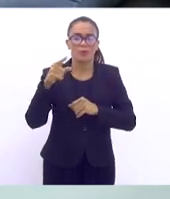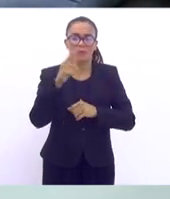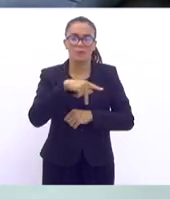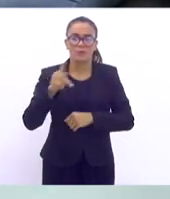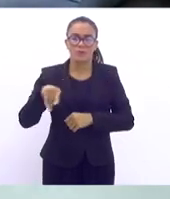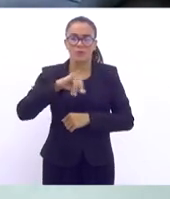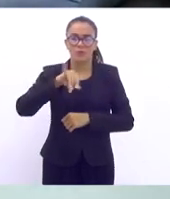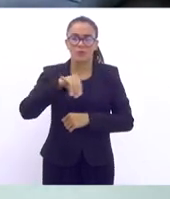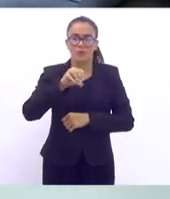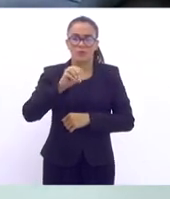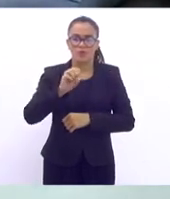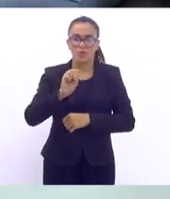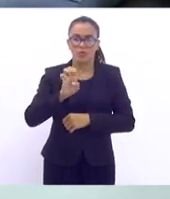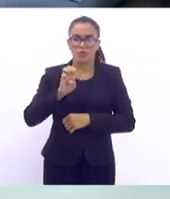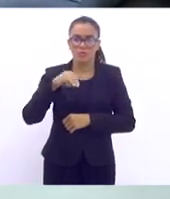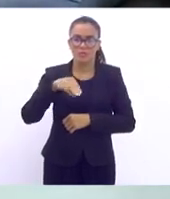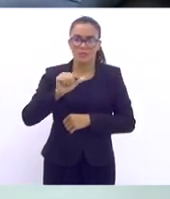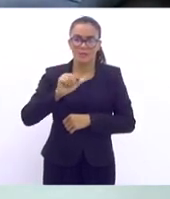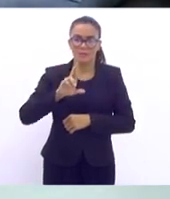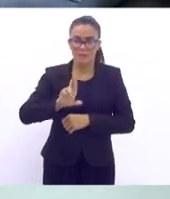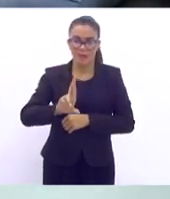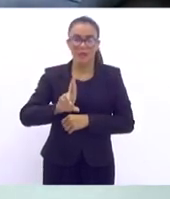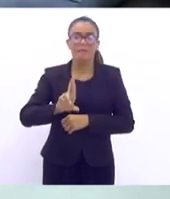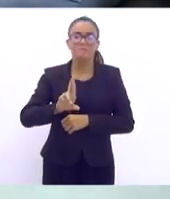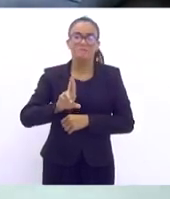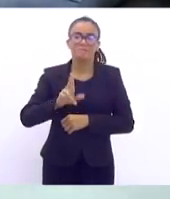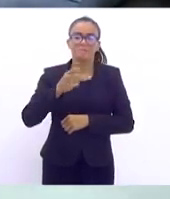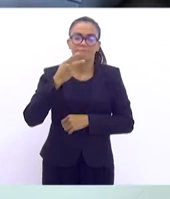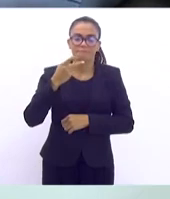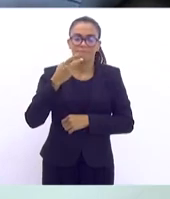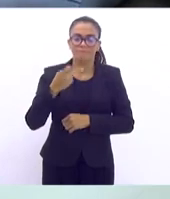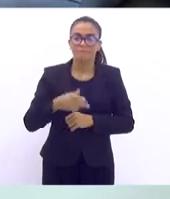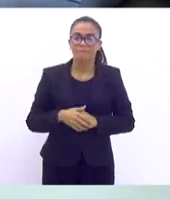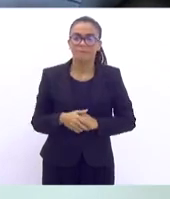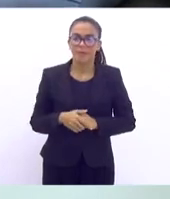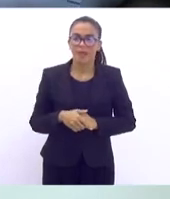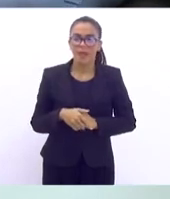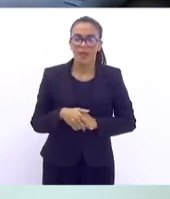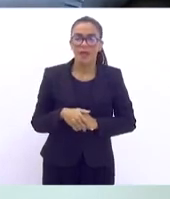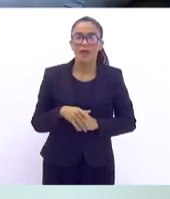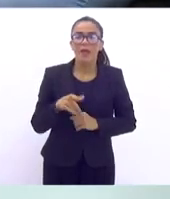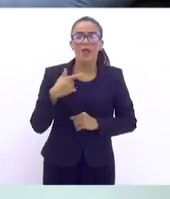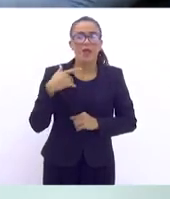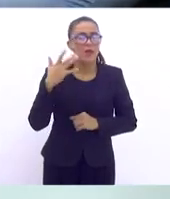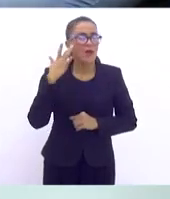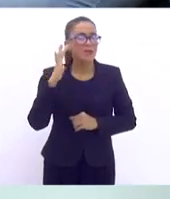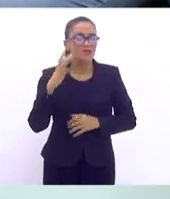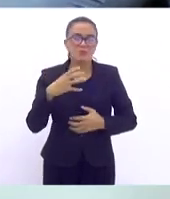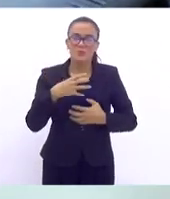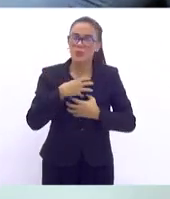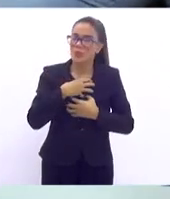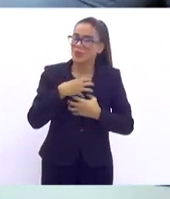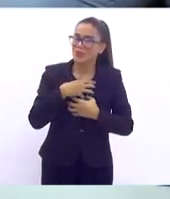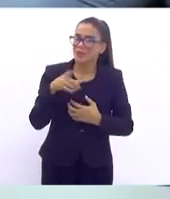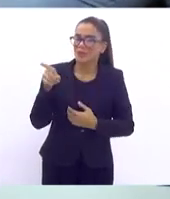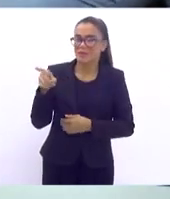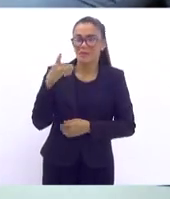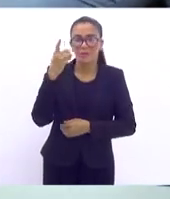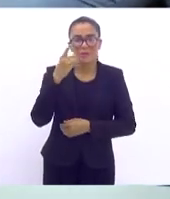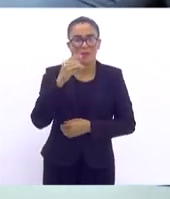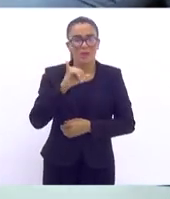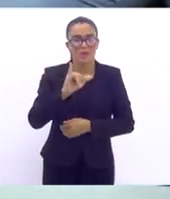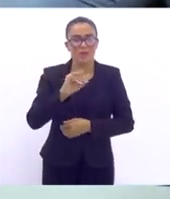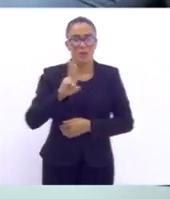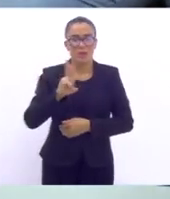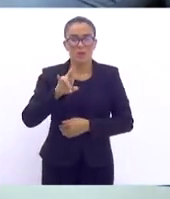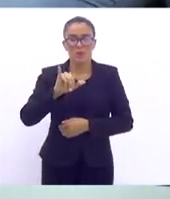doutor Serginho muito no sentido do que o Yuri Alô muito no sentido do que o deputado Yuri destacou tu acha